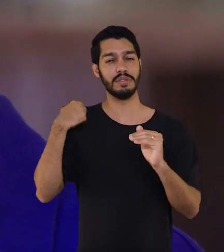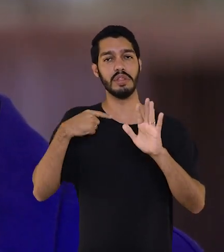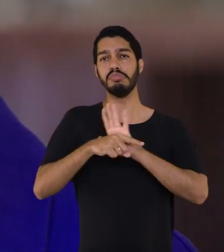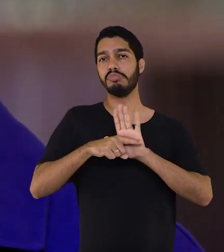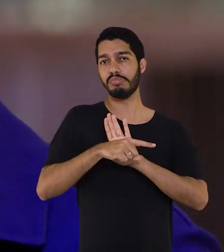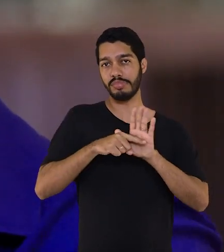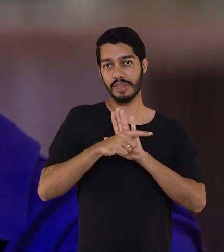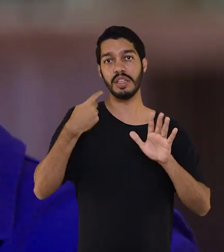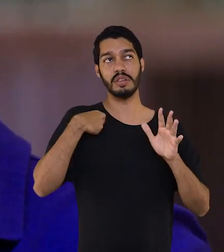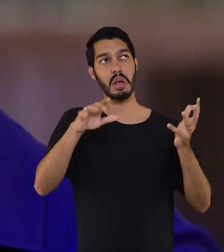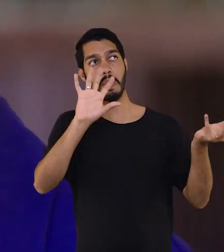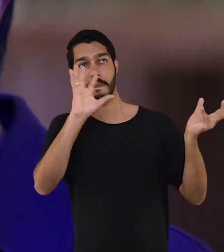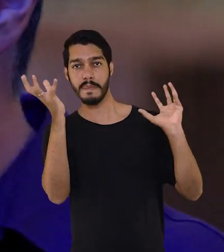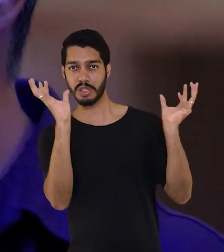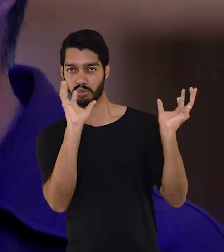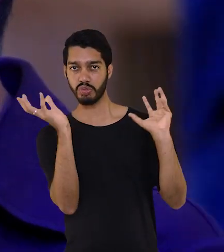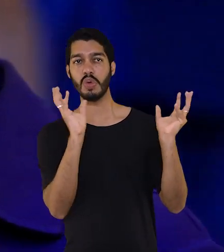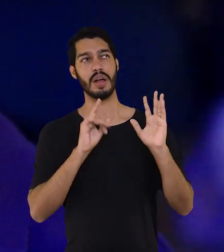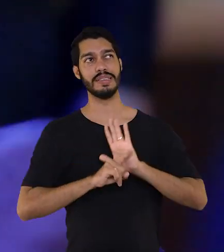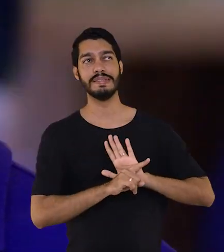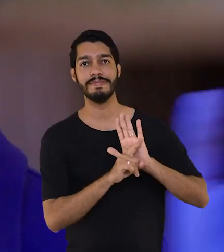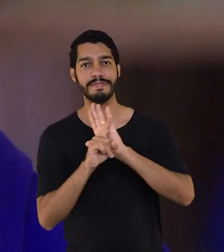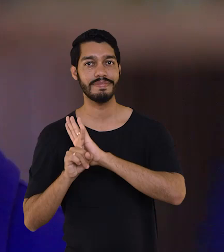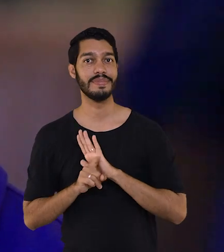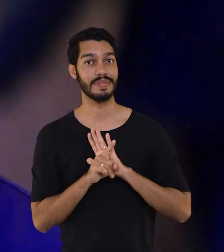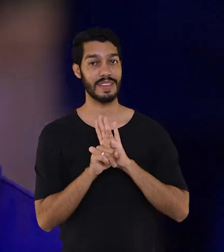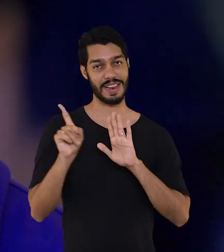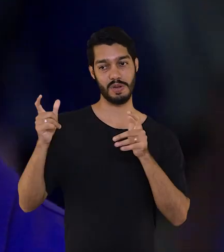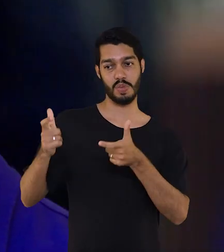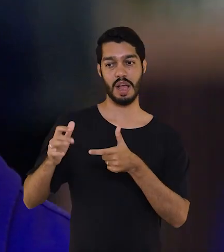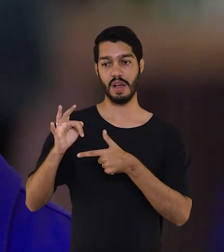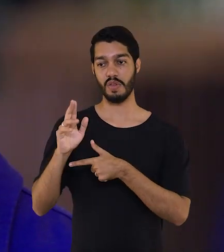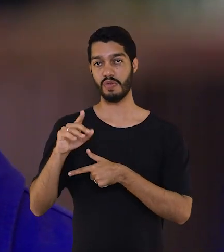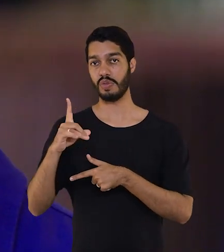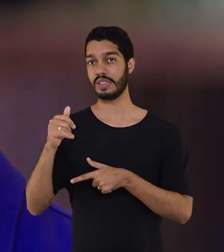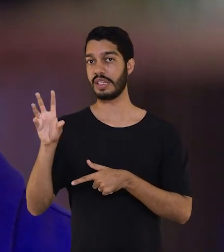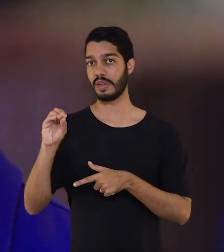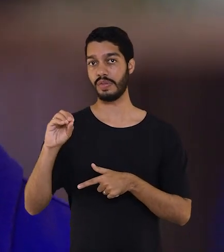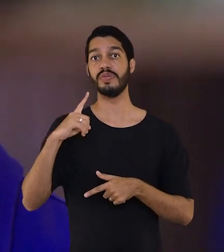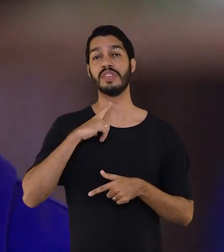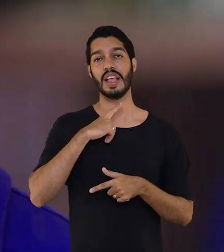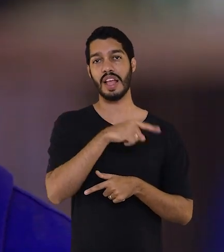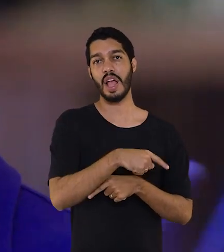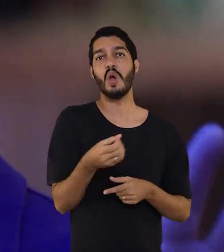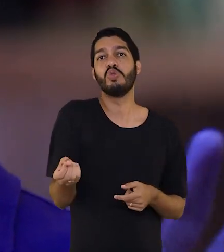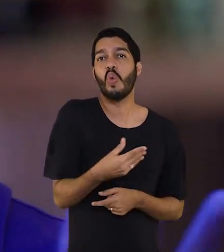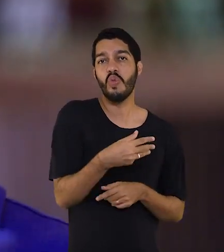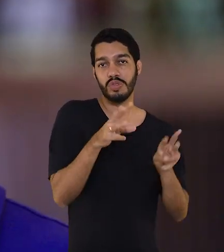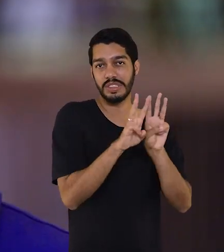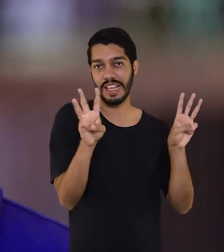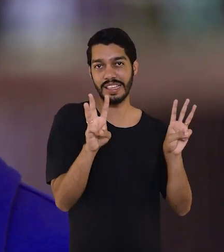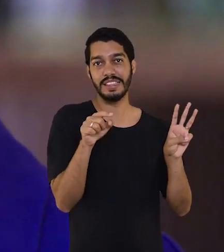graduação, estava lá fazendo pesquisa, eu sou meteorologista, eu fiz lá no Fundão e tal. e tinha um site